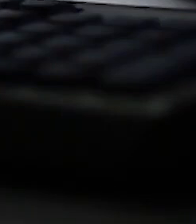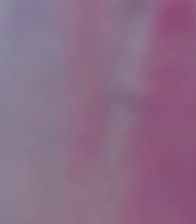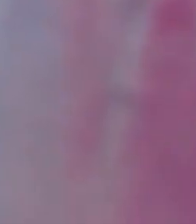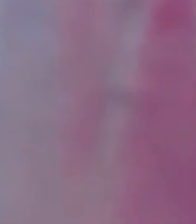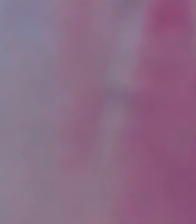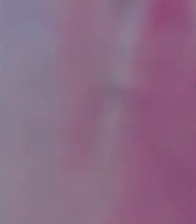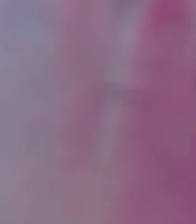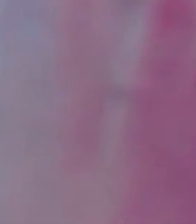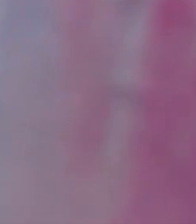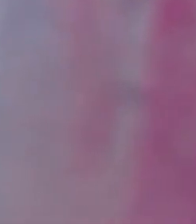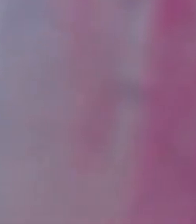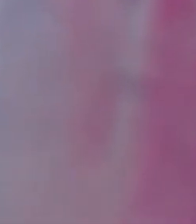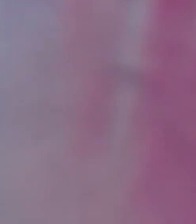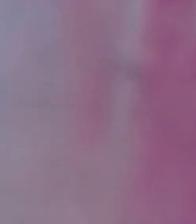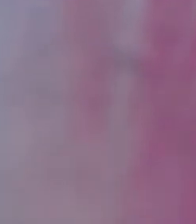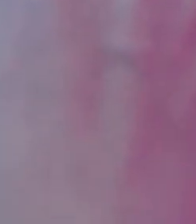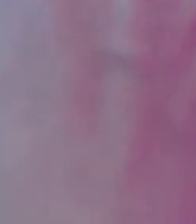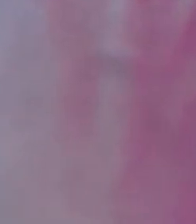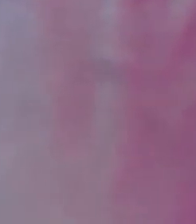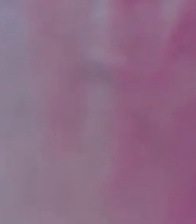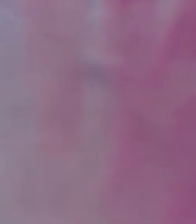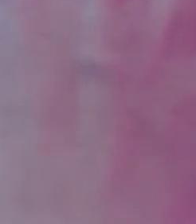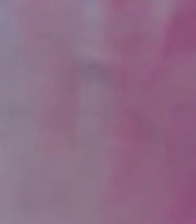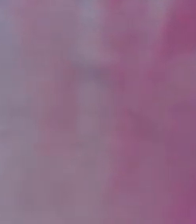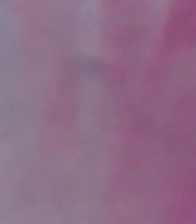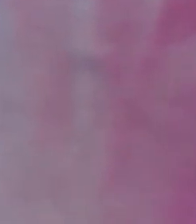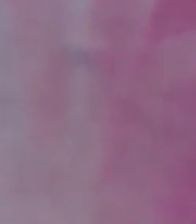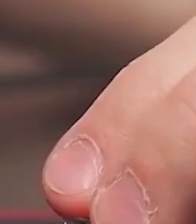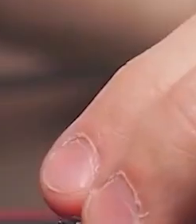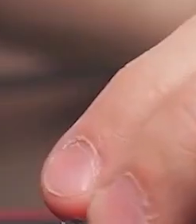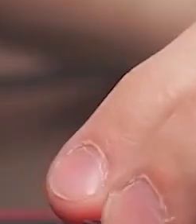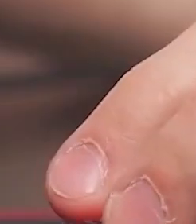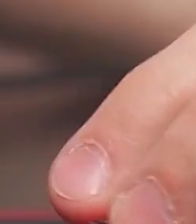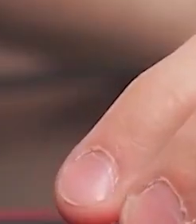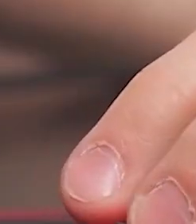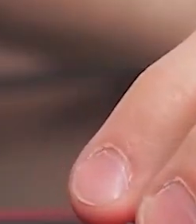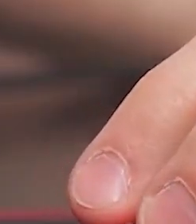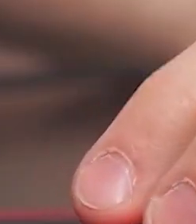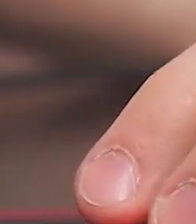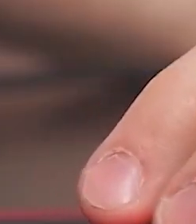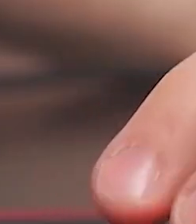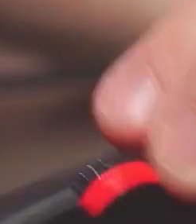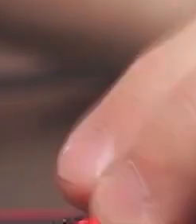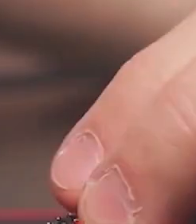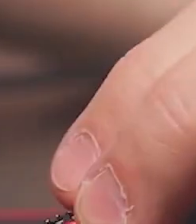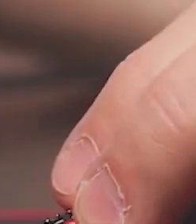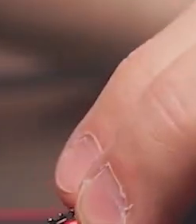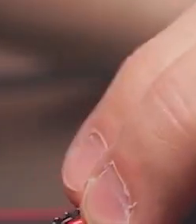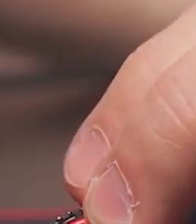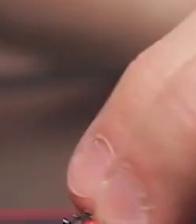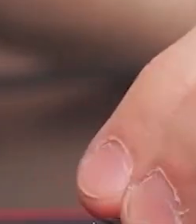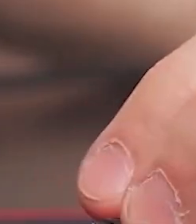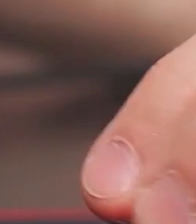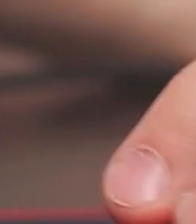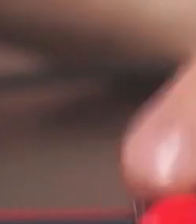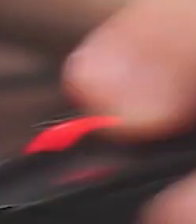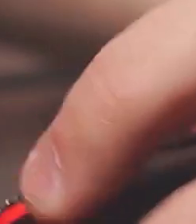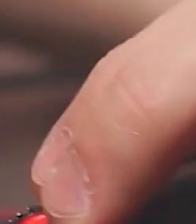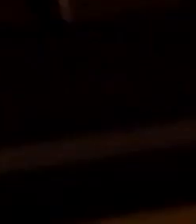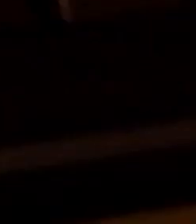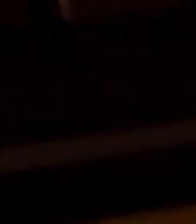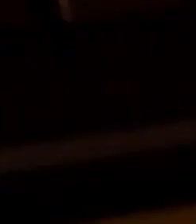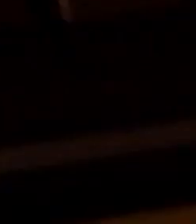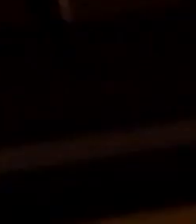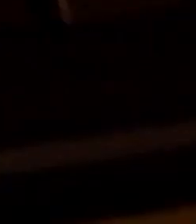sistema. Segundo a Secretaria de Tecnologia da Informação do Tribunal, um grupo de hackers dos Estados Unidos, da Nova Zelândia e do